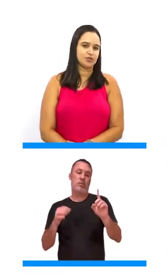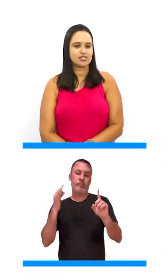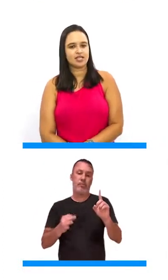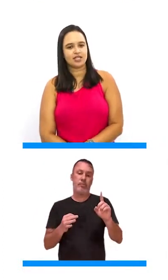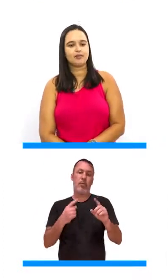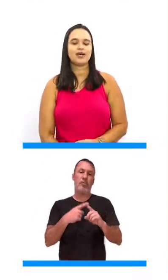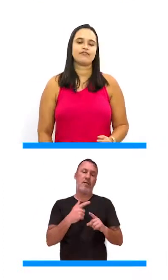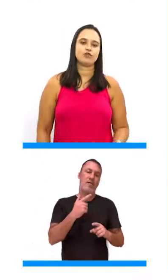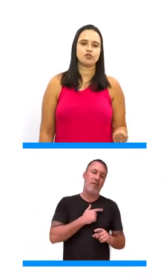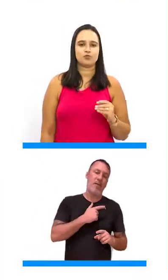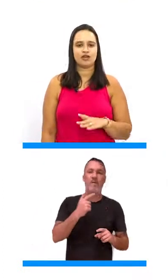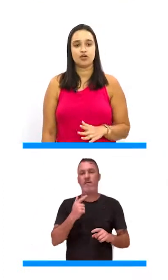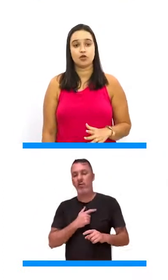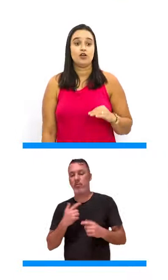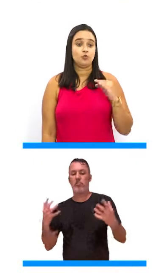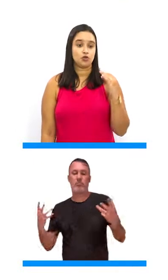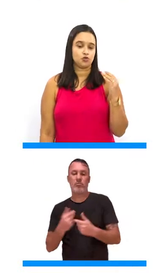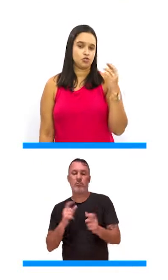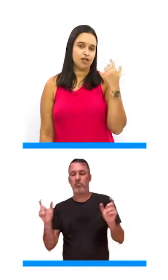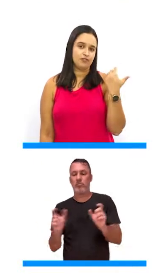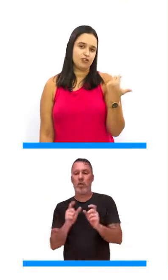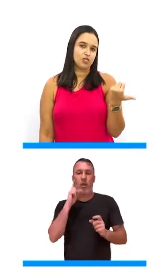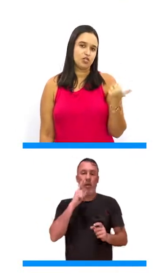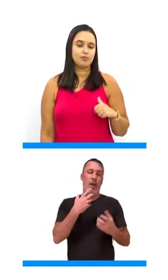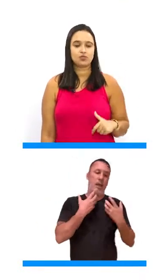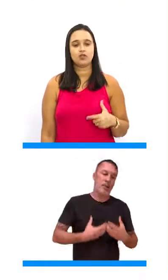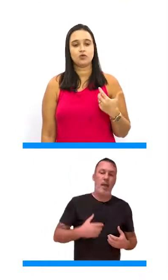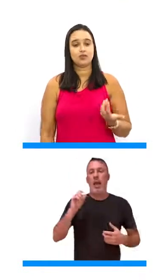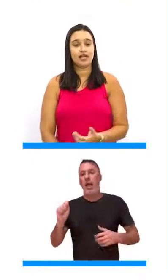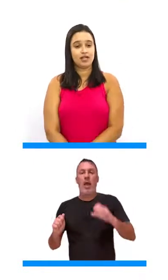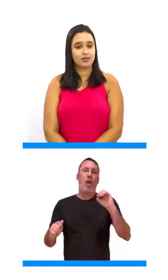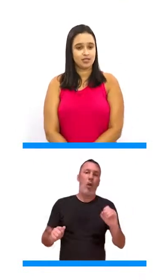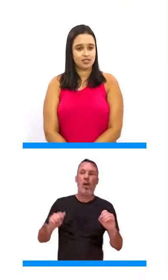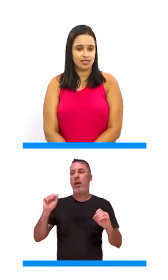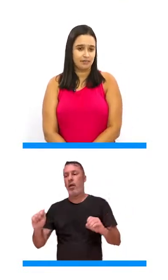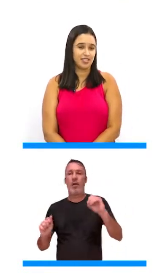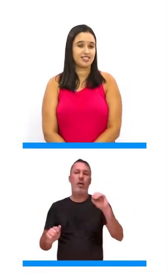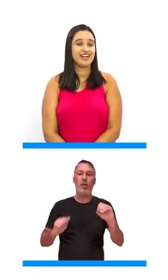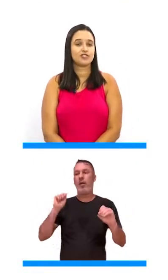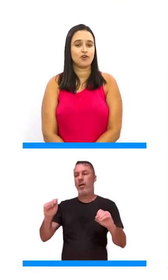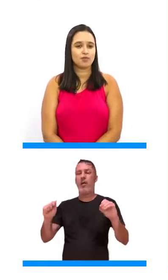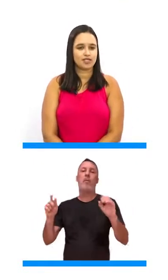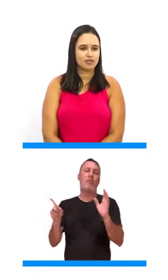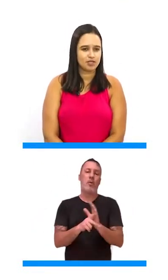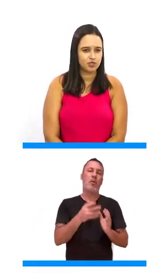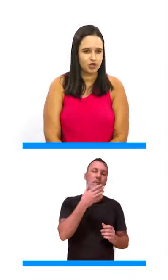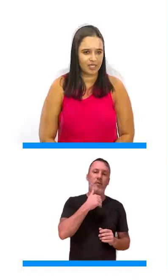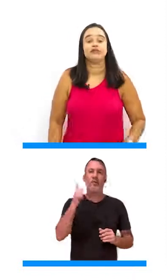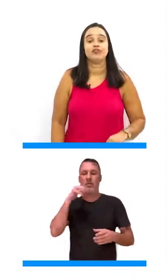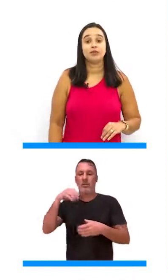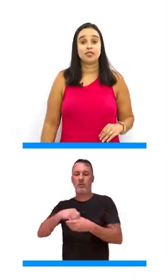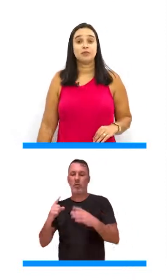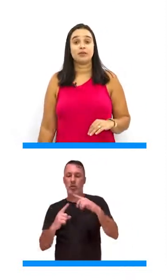cansado, cansada, maravilhoso, maravilhosa. Eu posso usar feminino e masculino para ambas, né, para as 3 formas aí